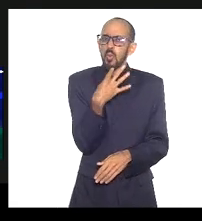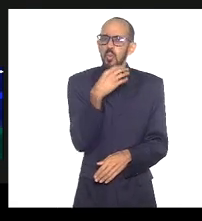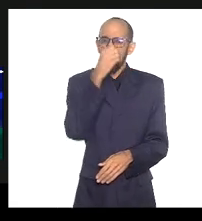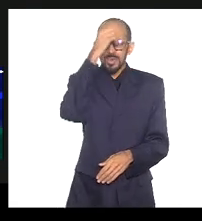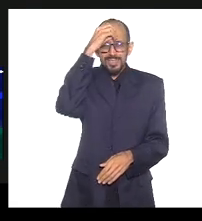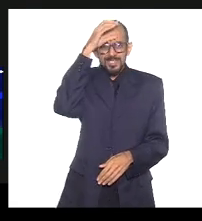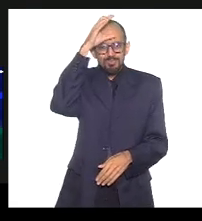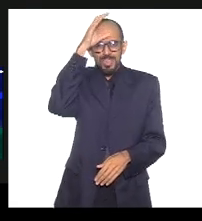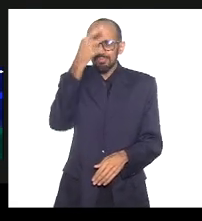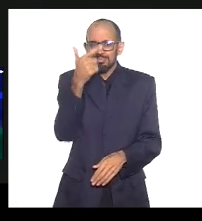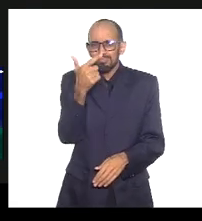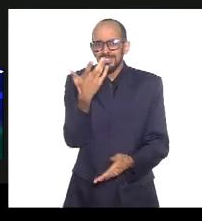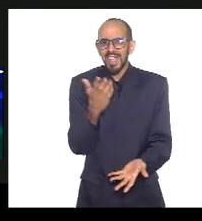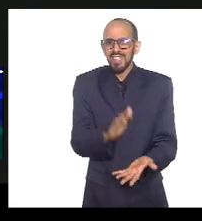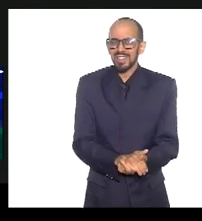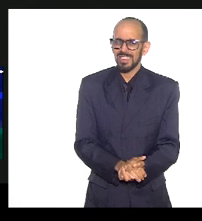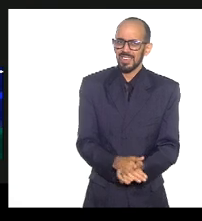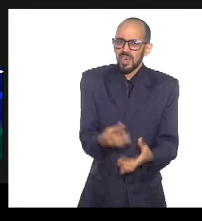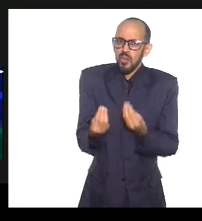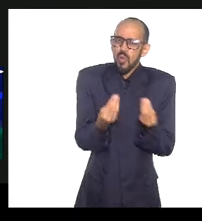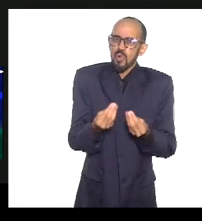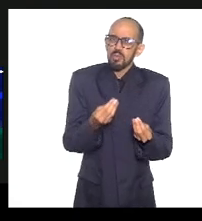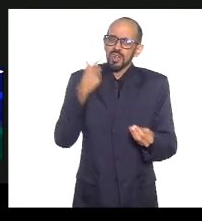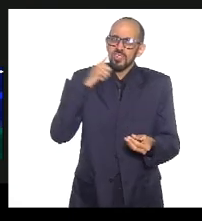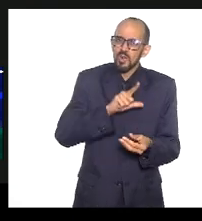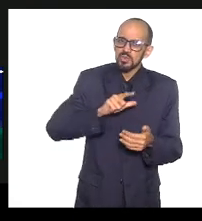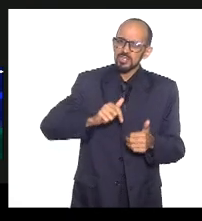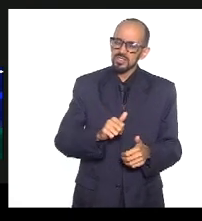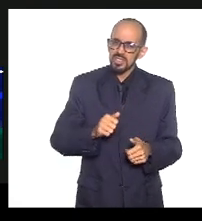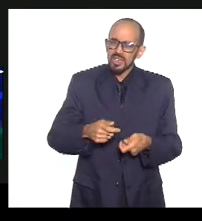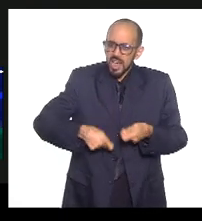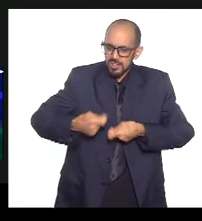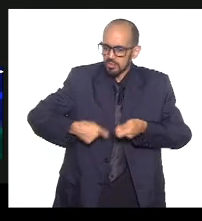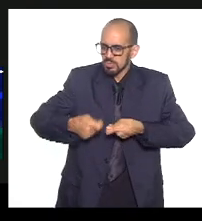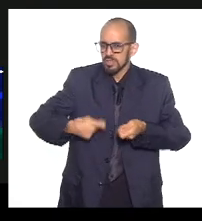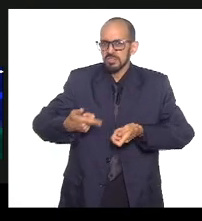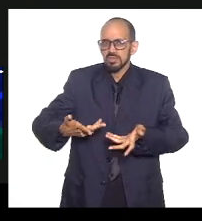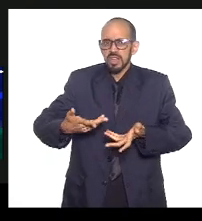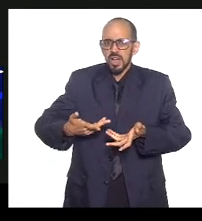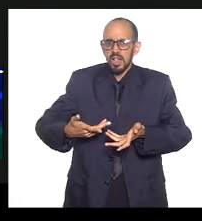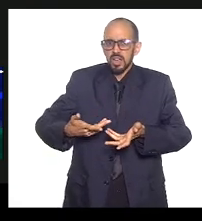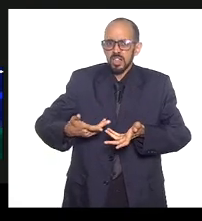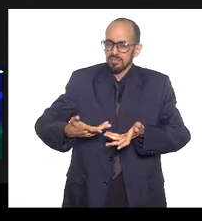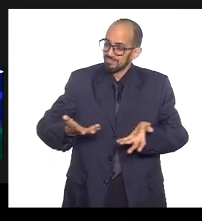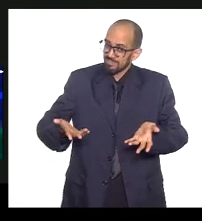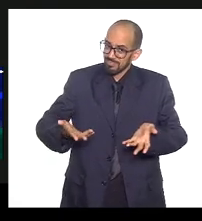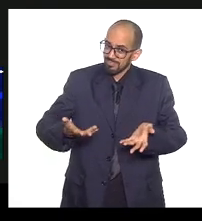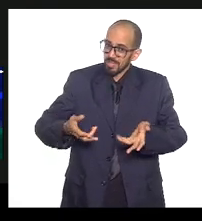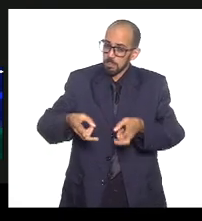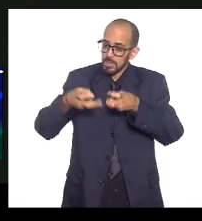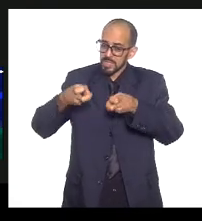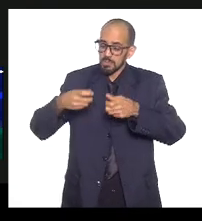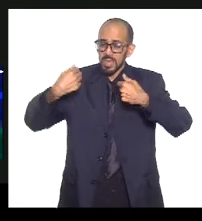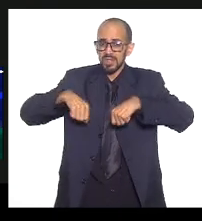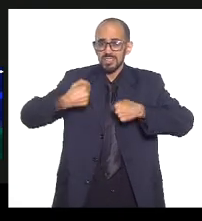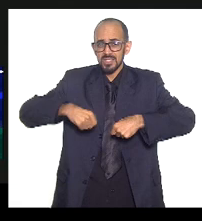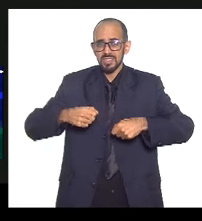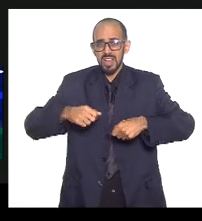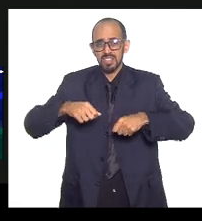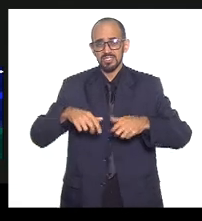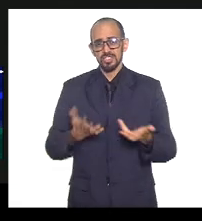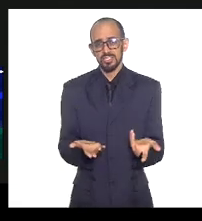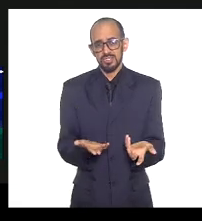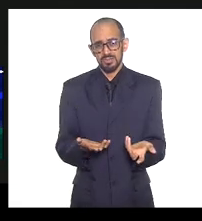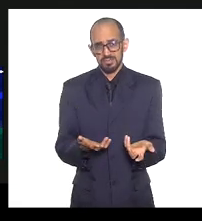vai realmente conduzir de forma a atender não só atender primeiro de forma